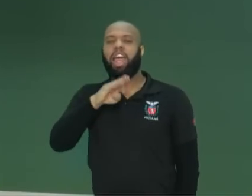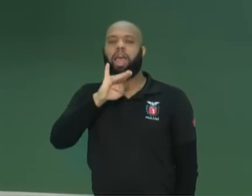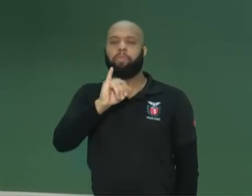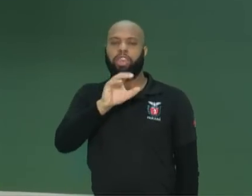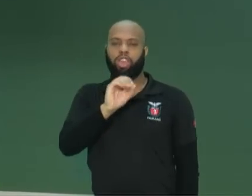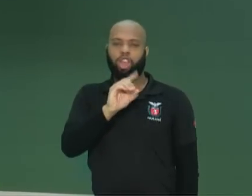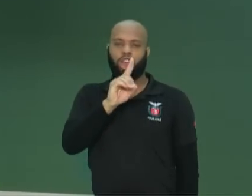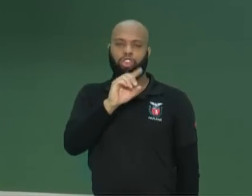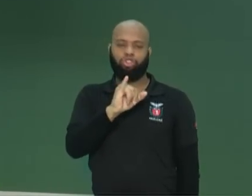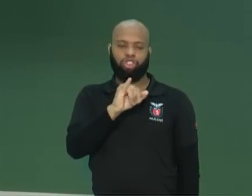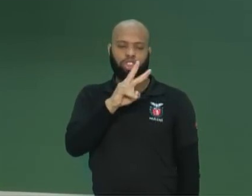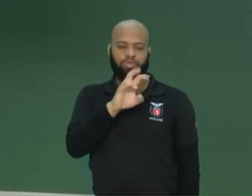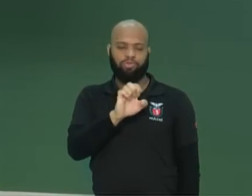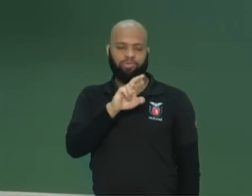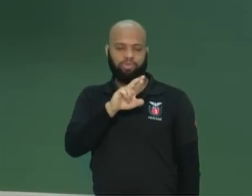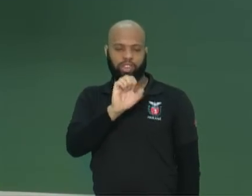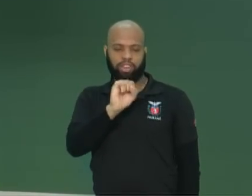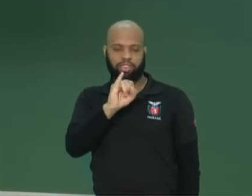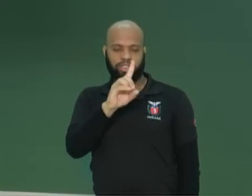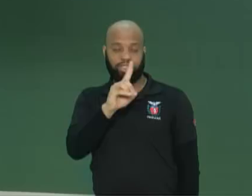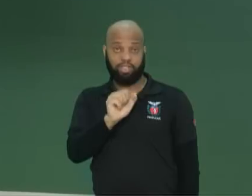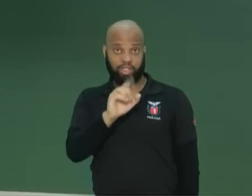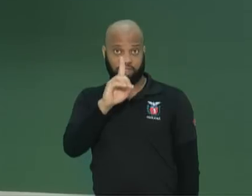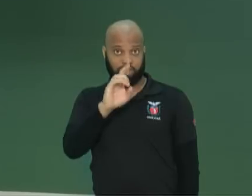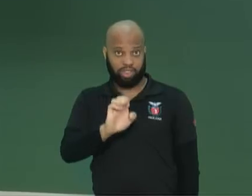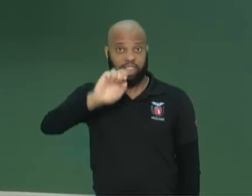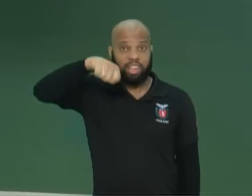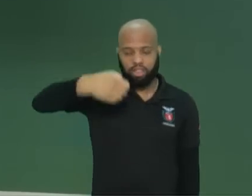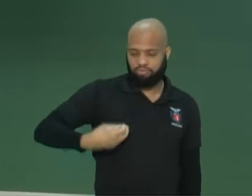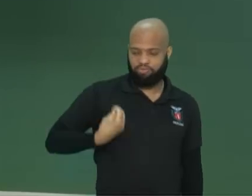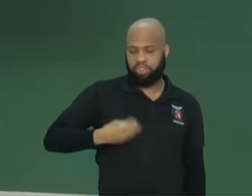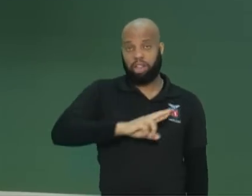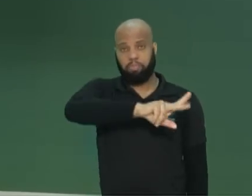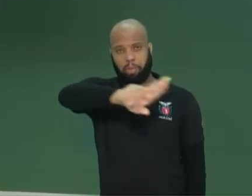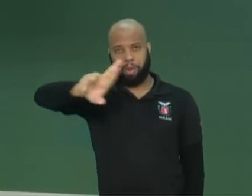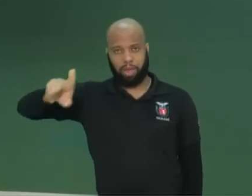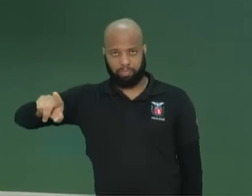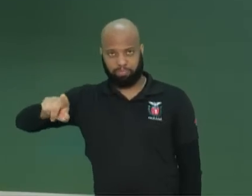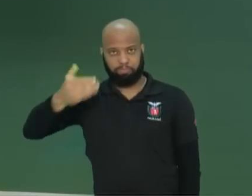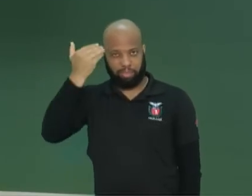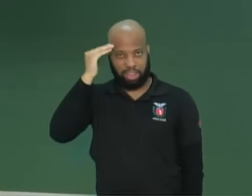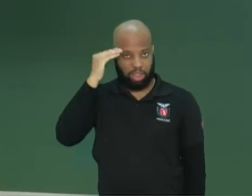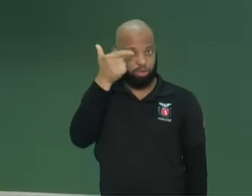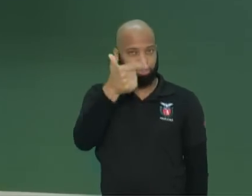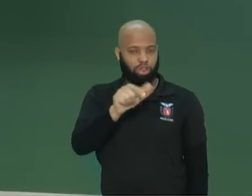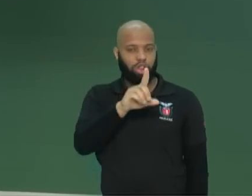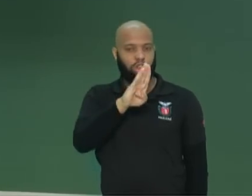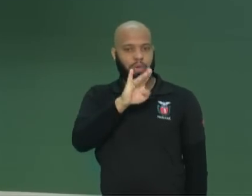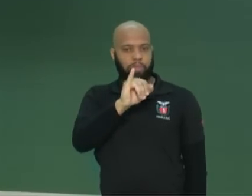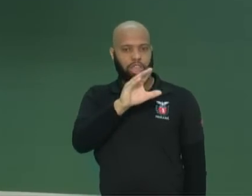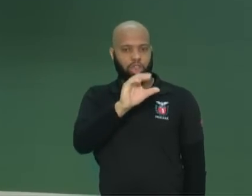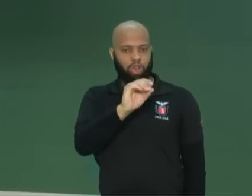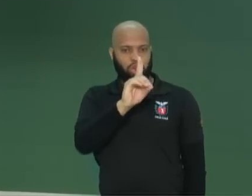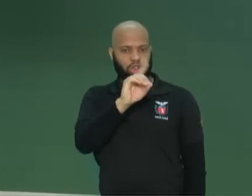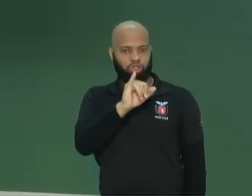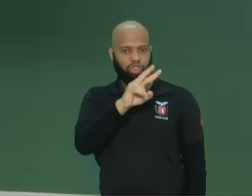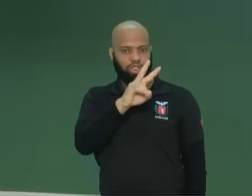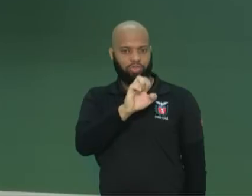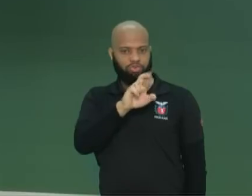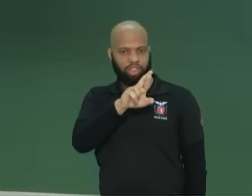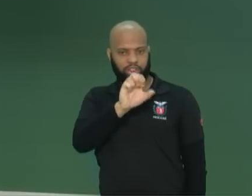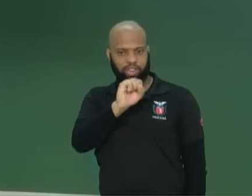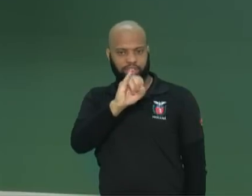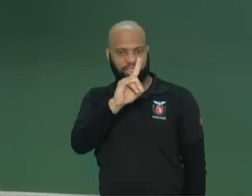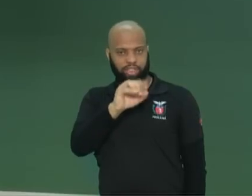espécies vivas. Numa área de queimadas, o que eu vou ter? Todas as espécies vegetais e espécies animais que porventura estiverem